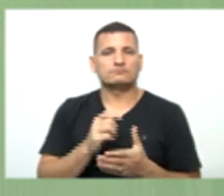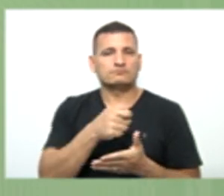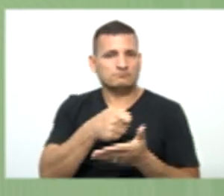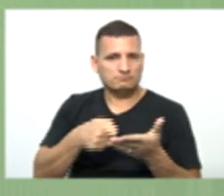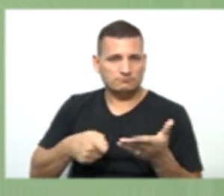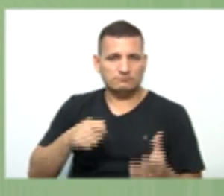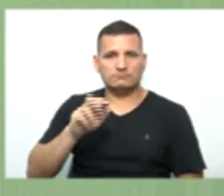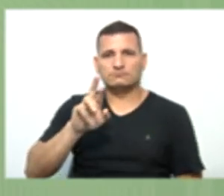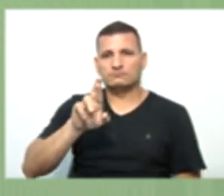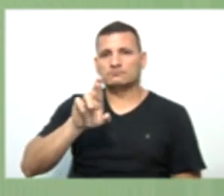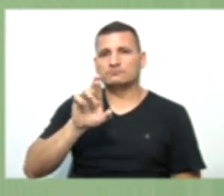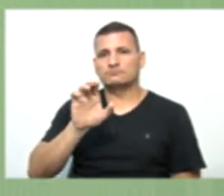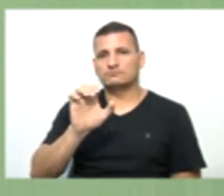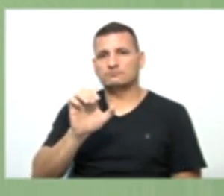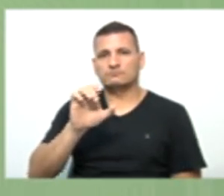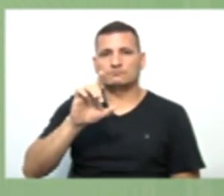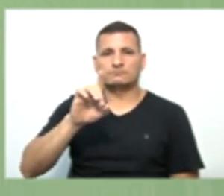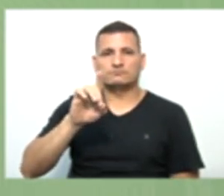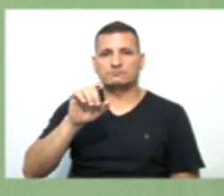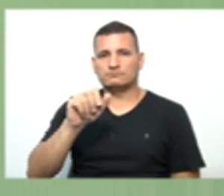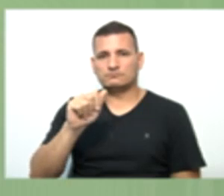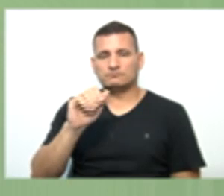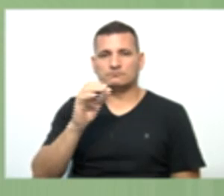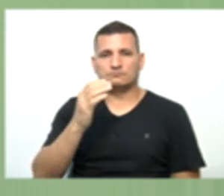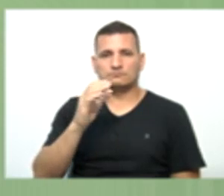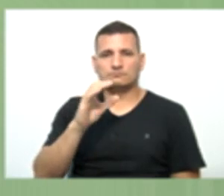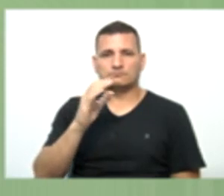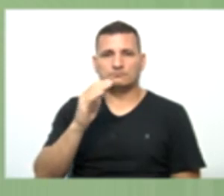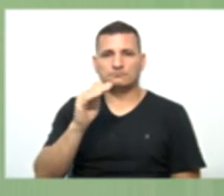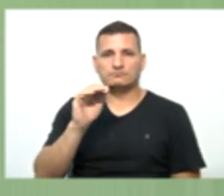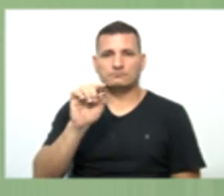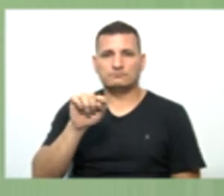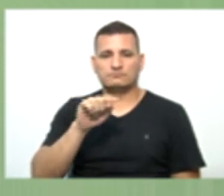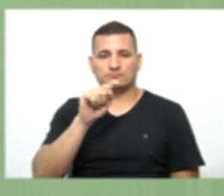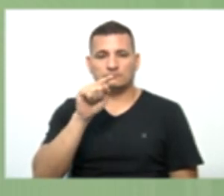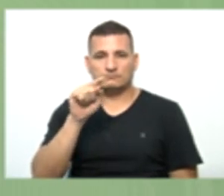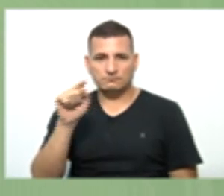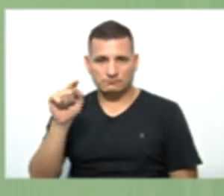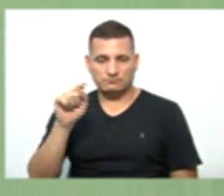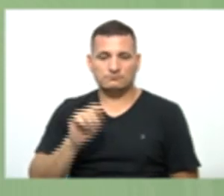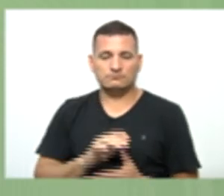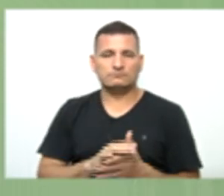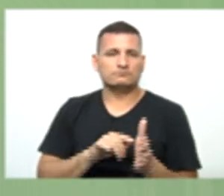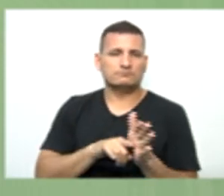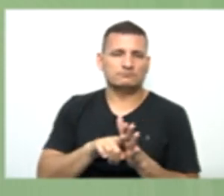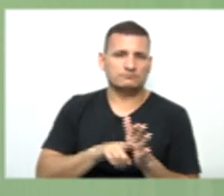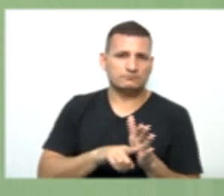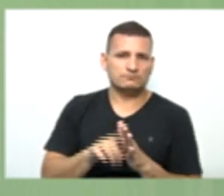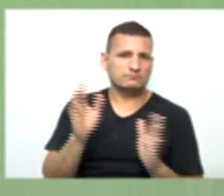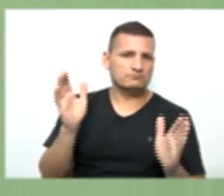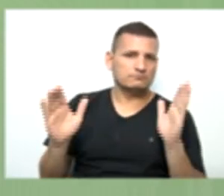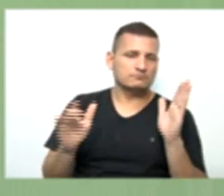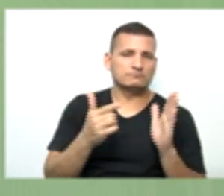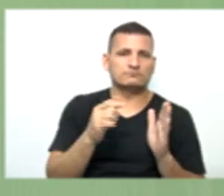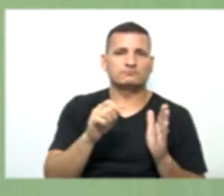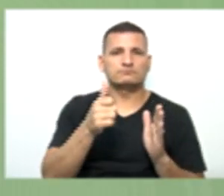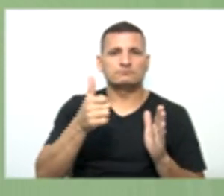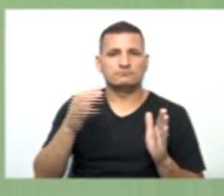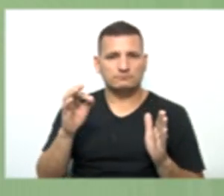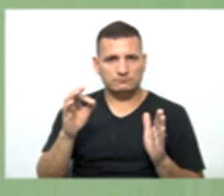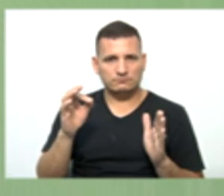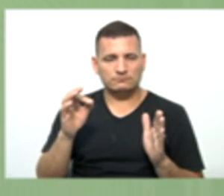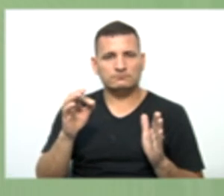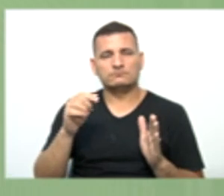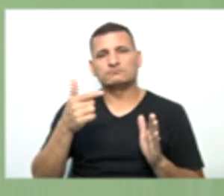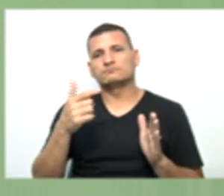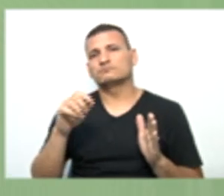redação. Aqui nós temos, olha, pesquisas realizadas no biênio 2010 a 2014. Então, se é um biênio,